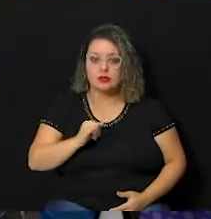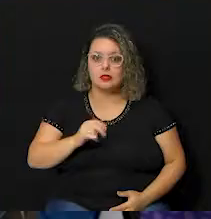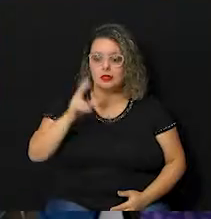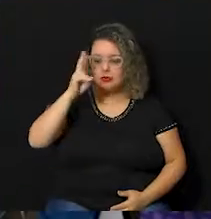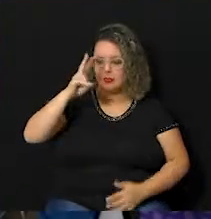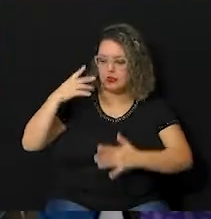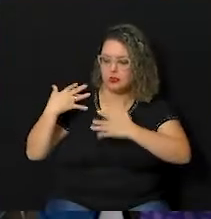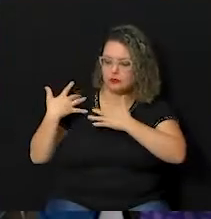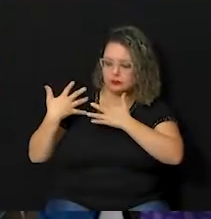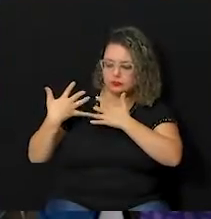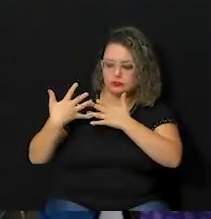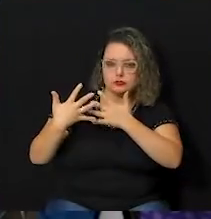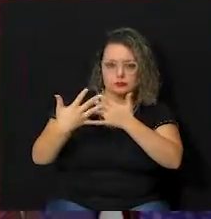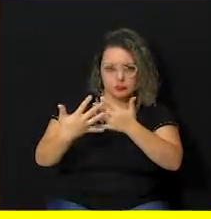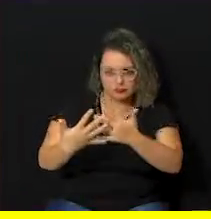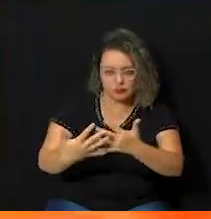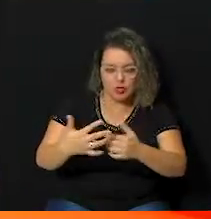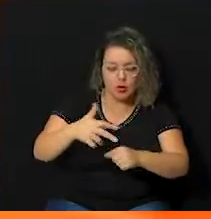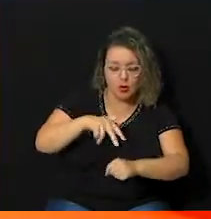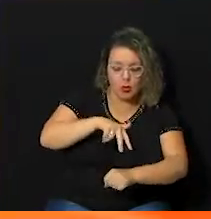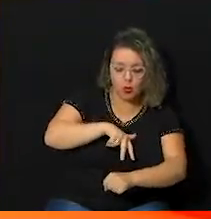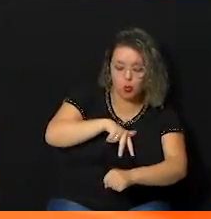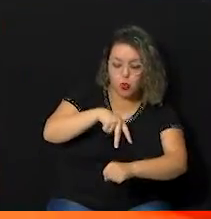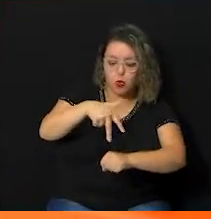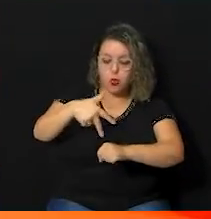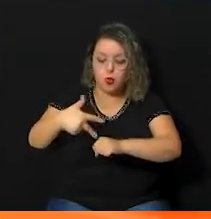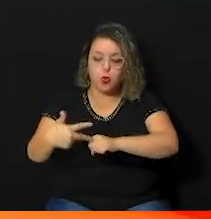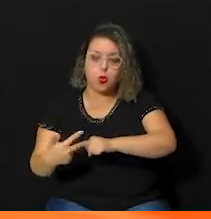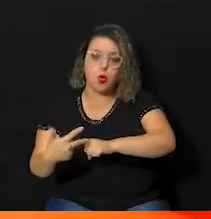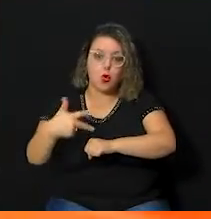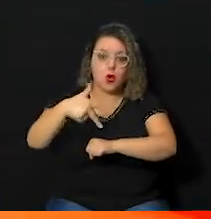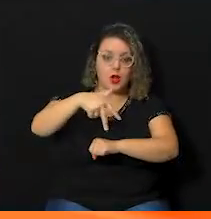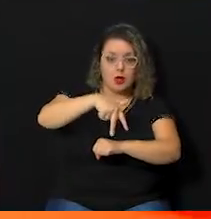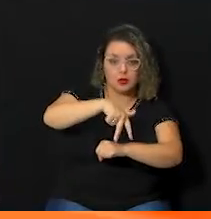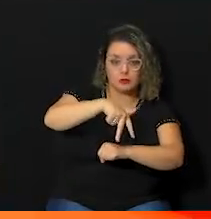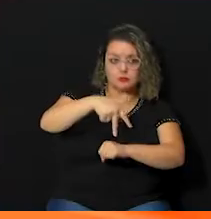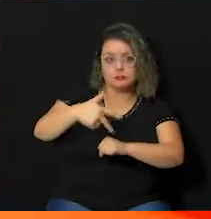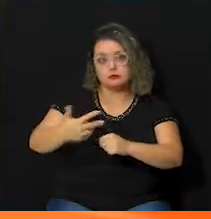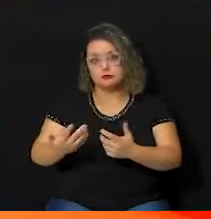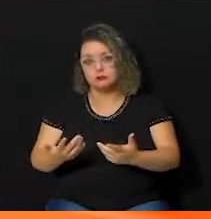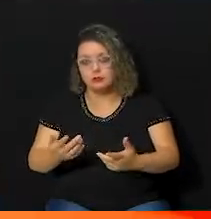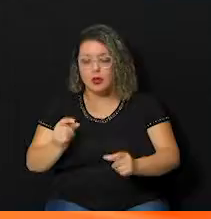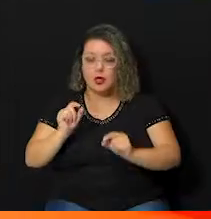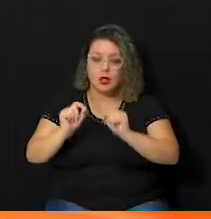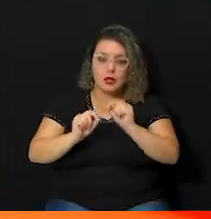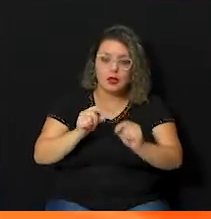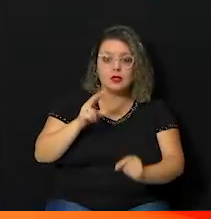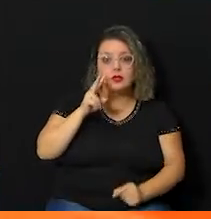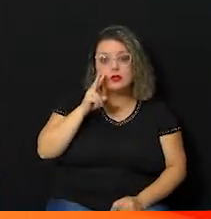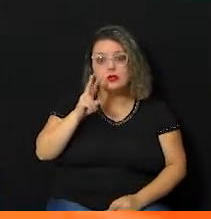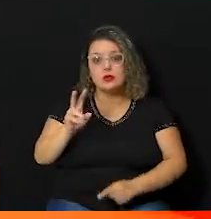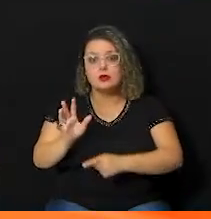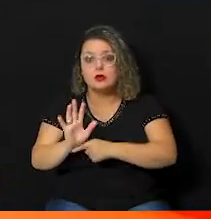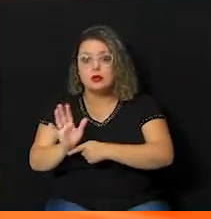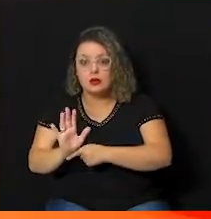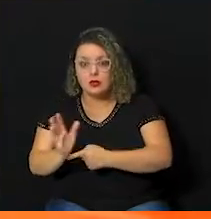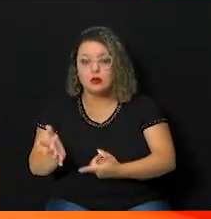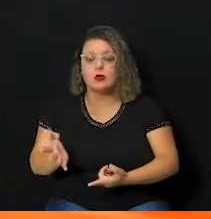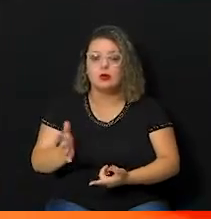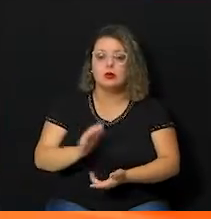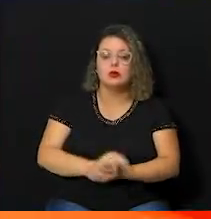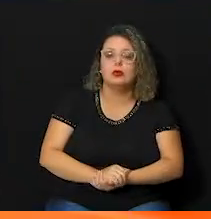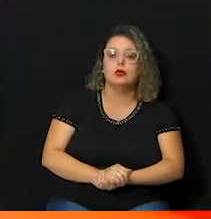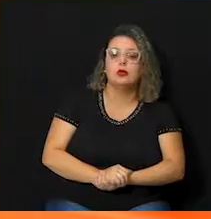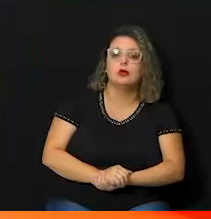trajetória do astronauta nessa missão. Então, de repente, quem já assistiu aquele filme Lunar, que é